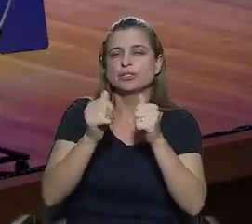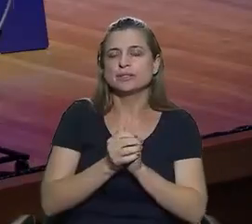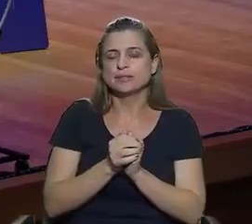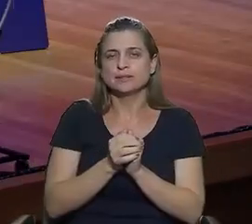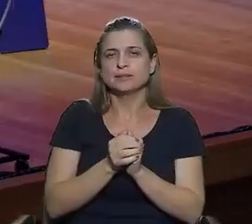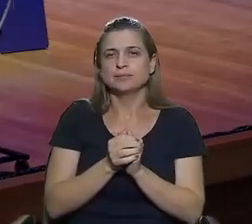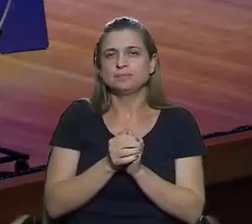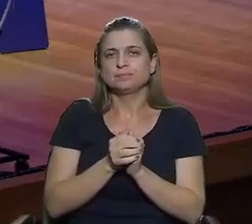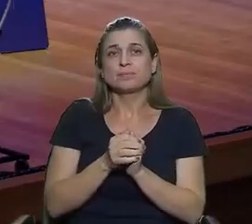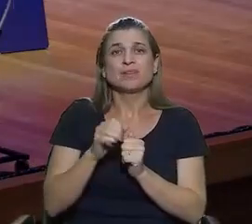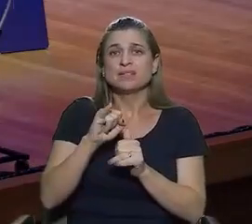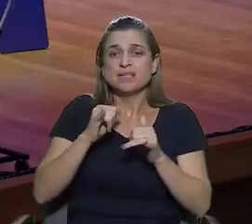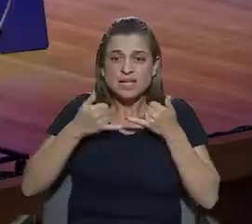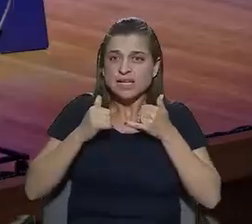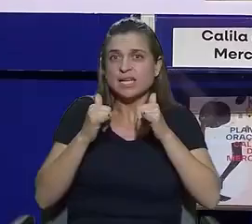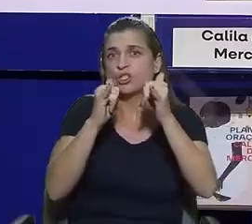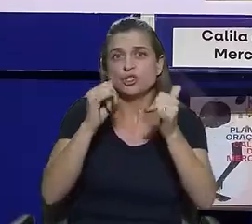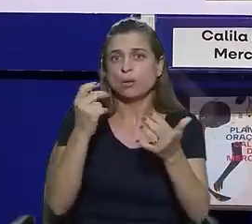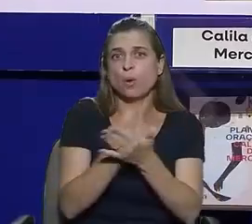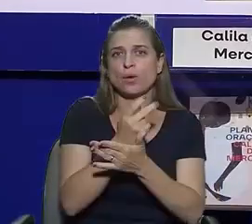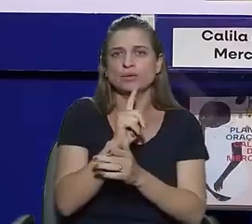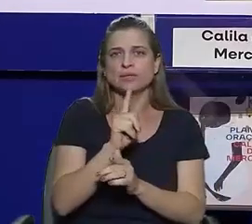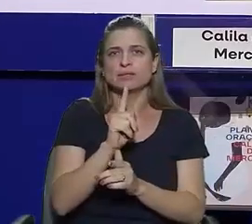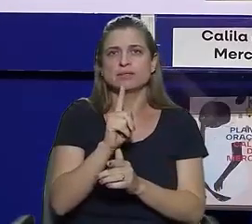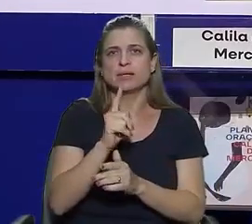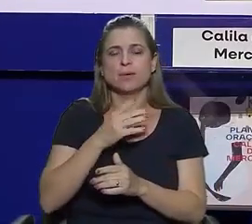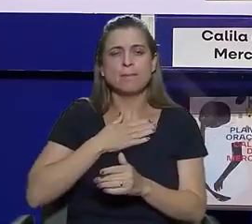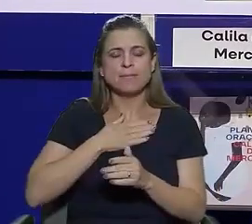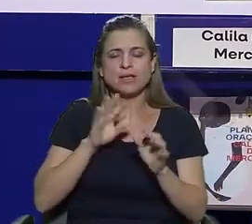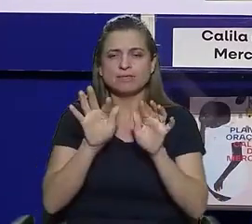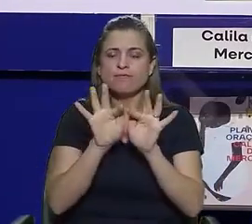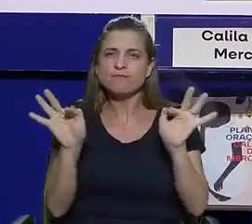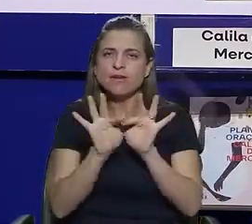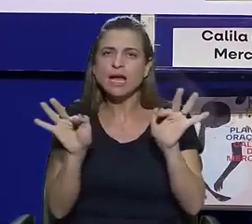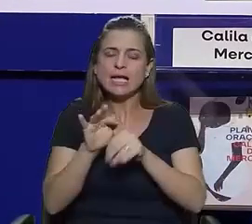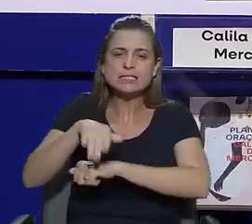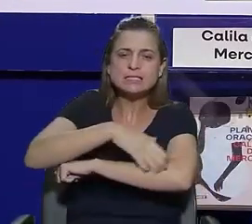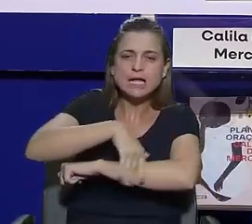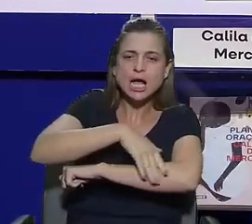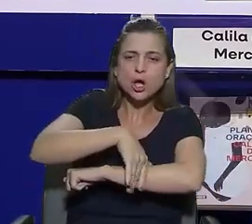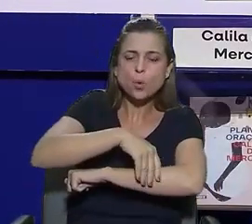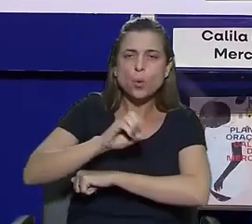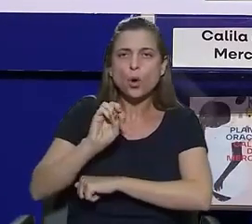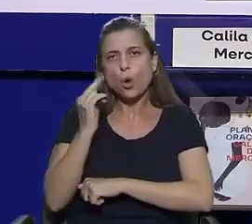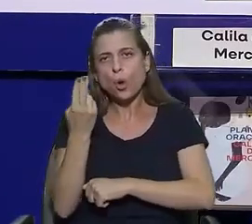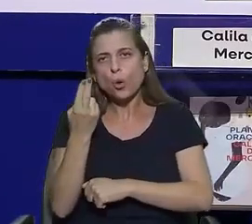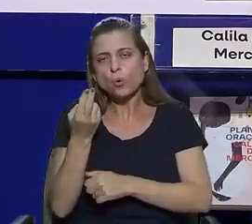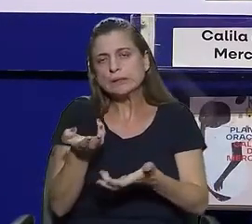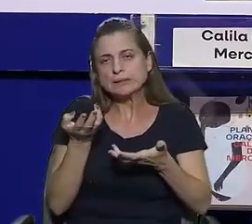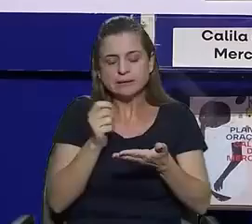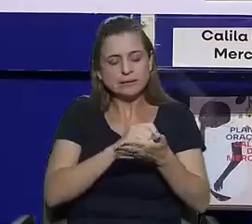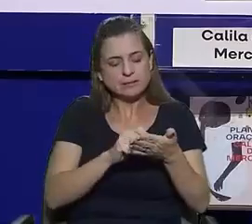Então, quando a energia não acontece de um texto, eu estou com uma frase na rua, ou eu estou com alguma coisa que eu quero escrever,